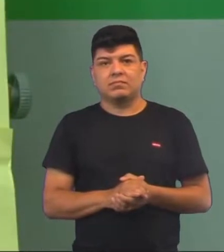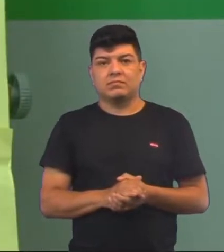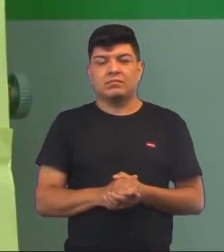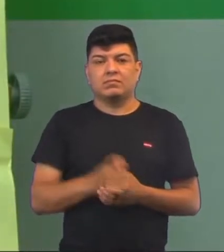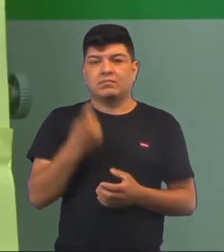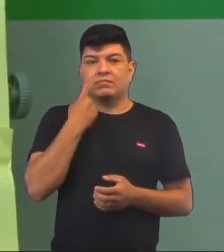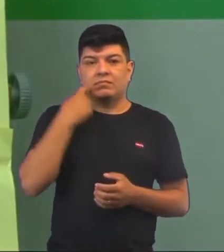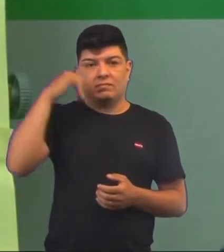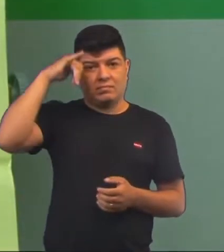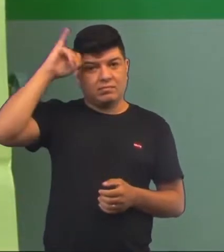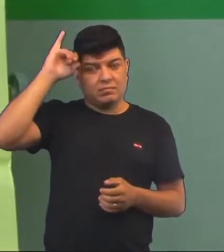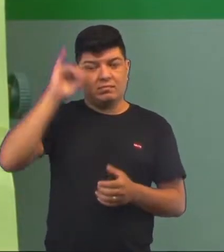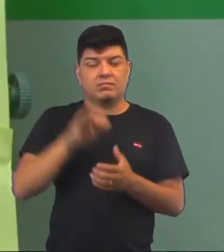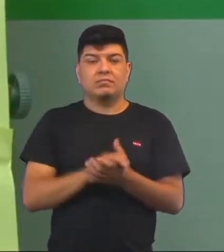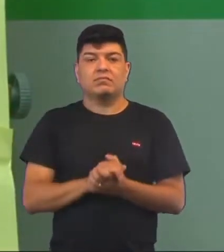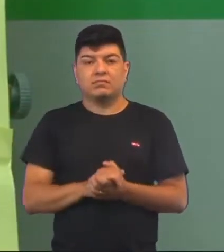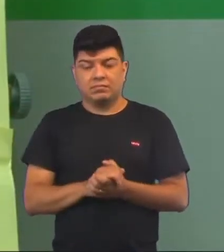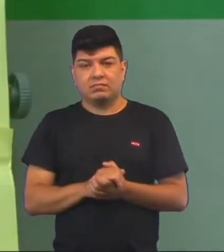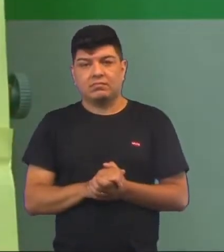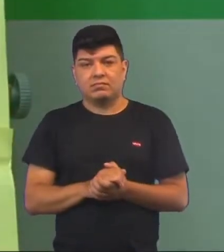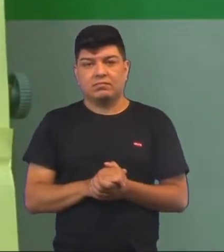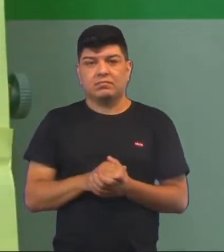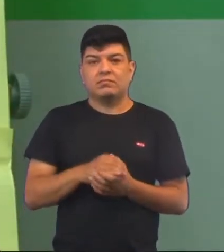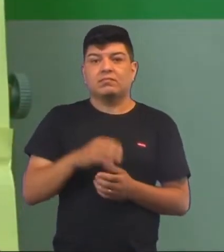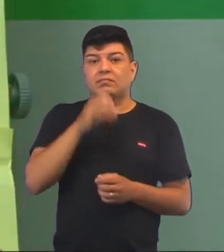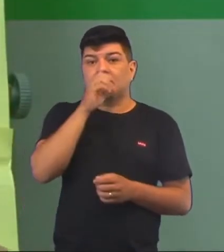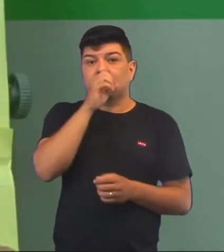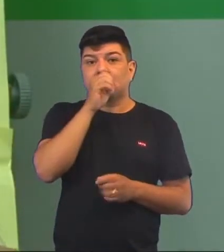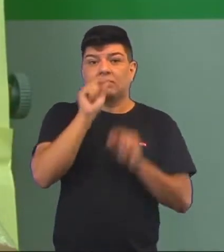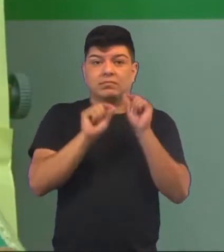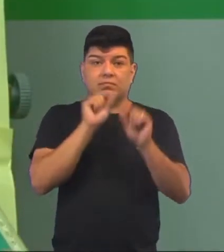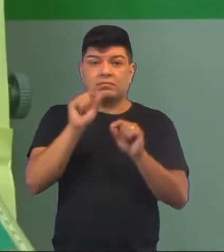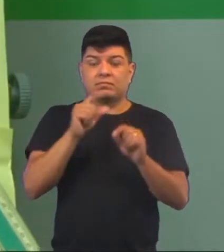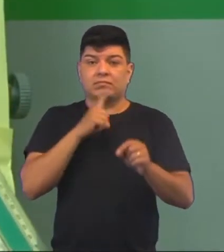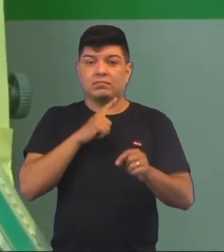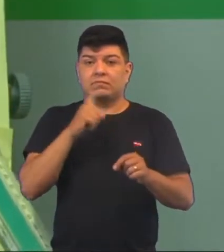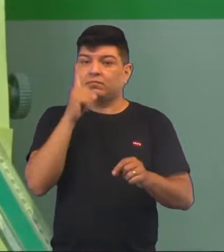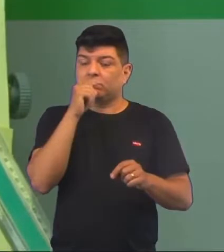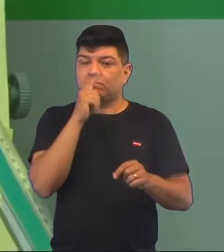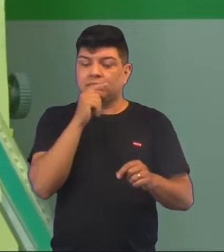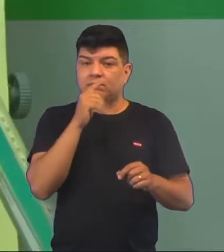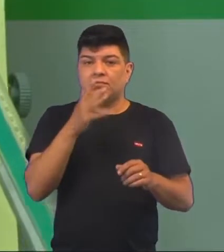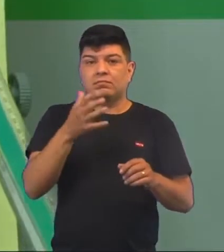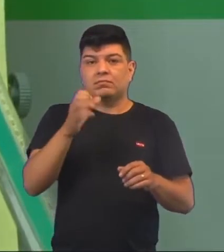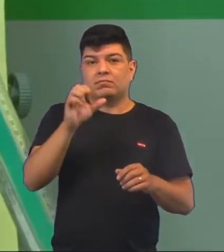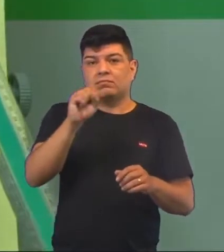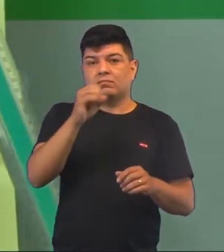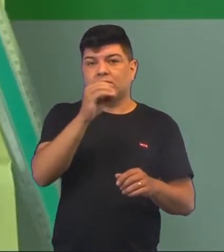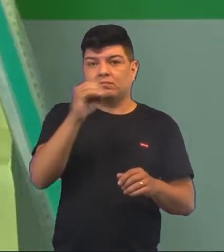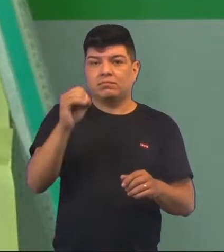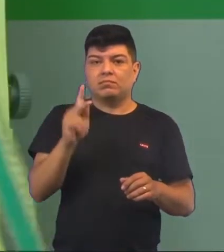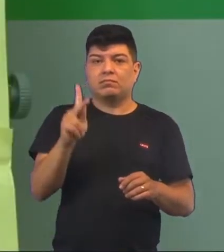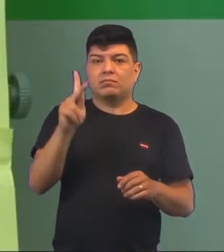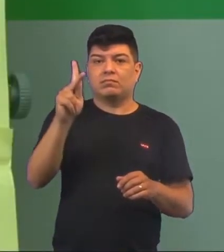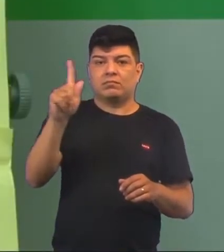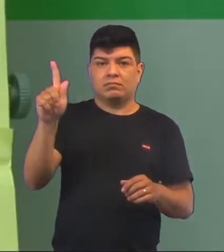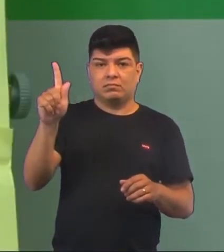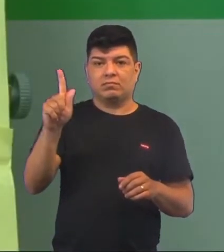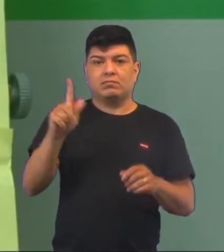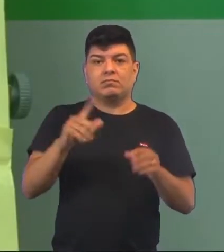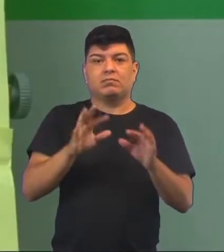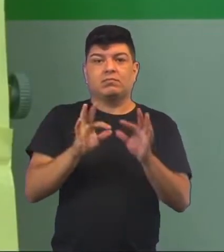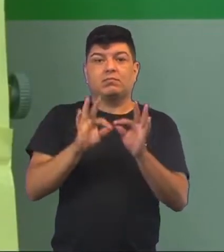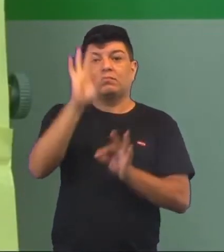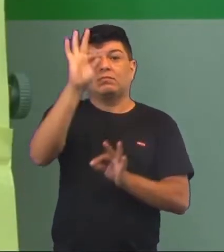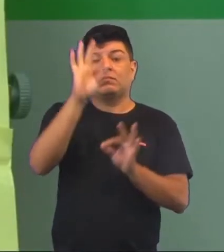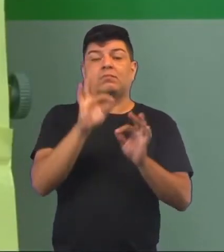O peixe-boi. O peixe-boi é um mamífero aquático que pode pesar até 800 quilos e medir